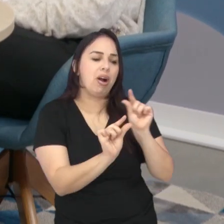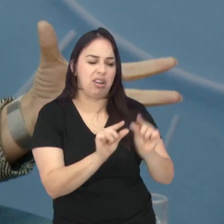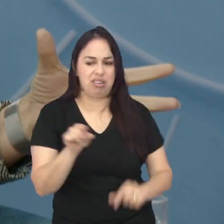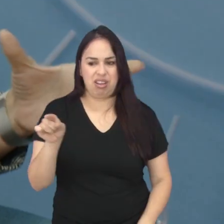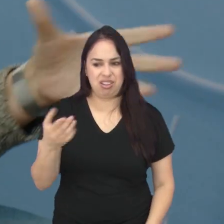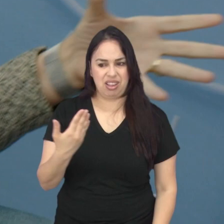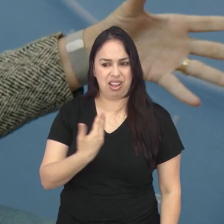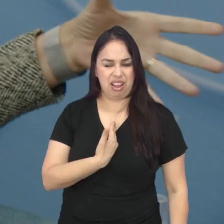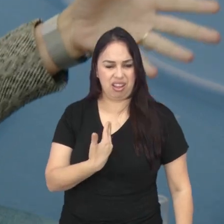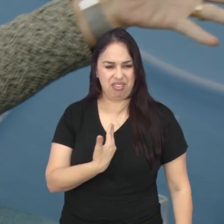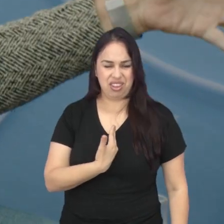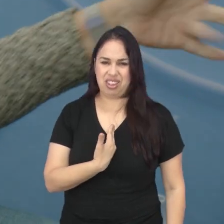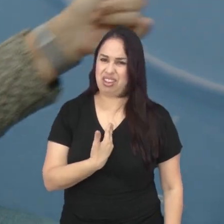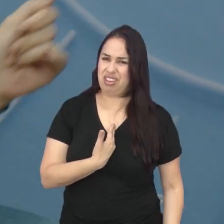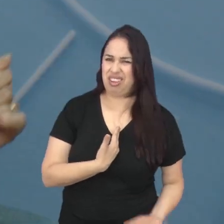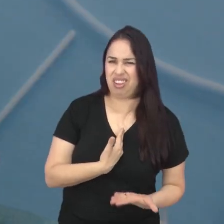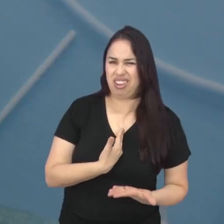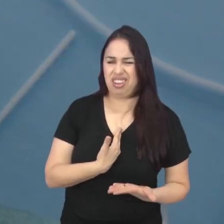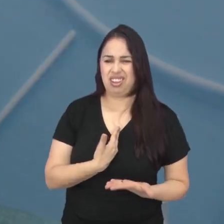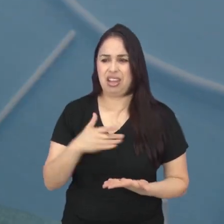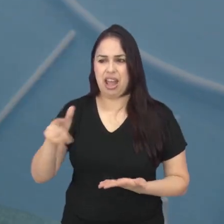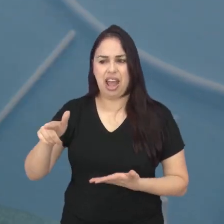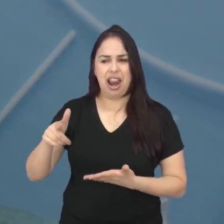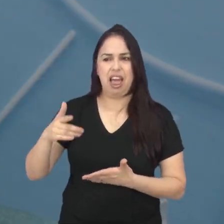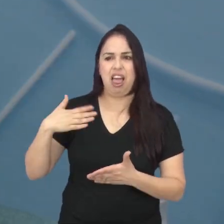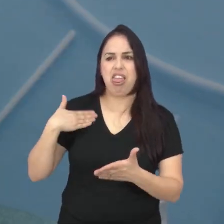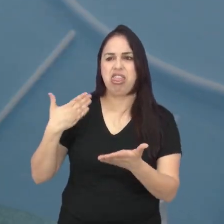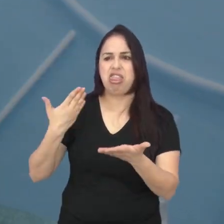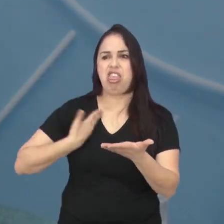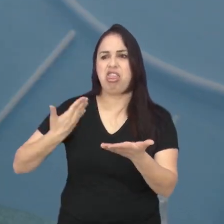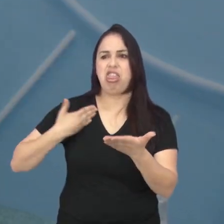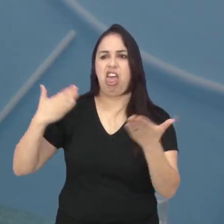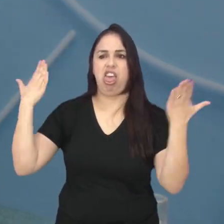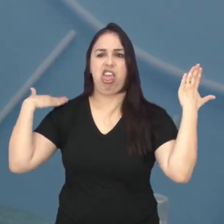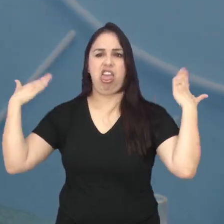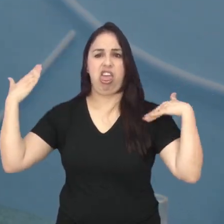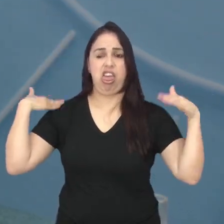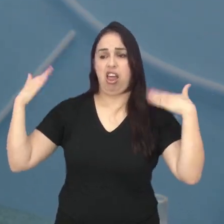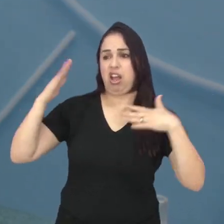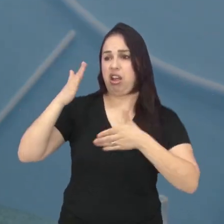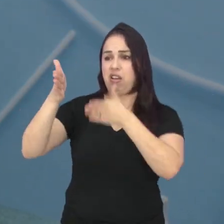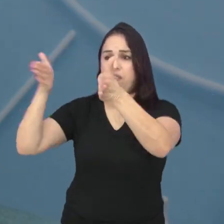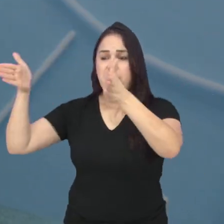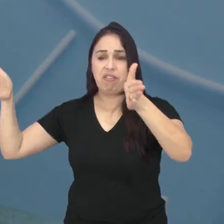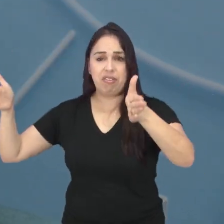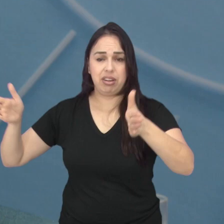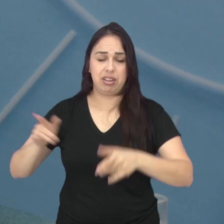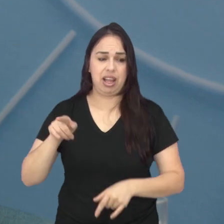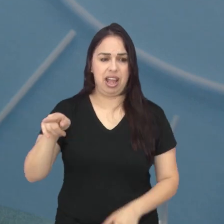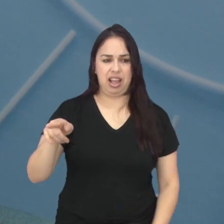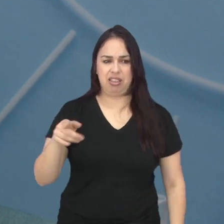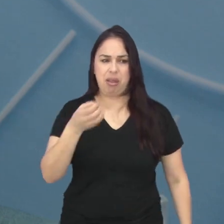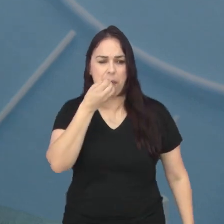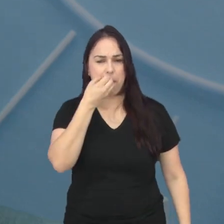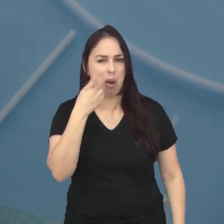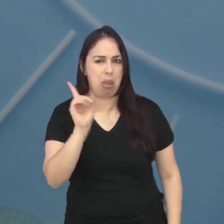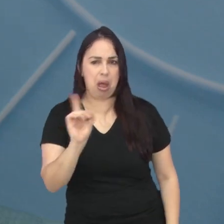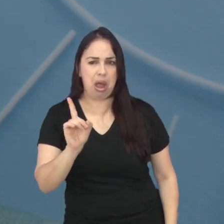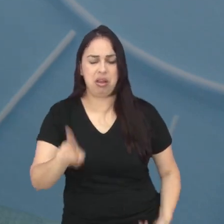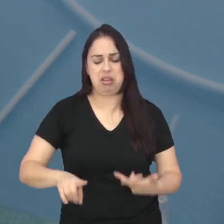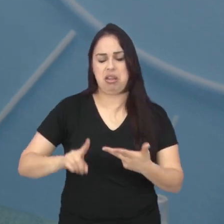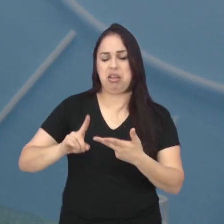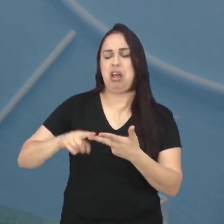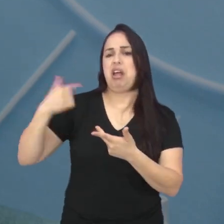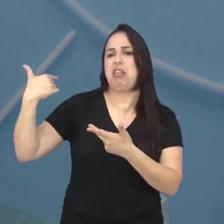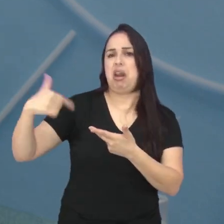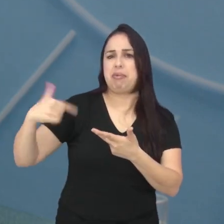sair com aquela amiga sua que sai com todo mundo, você vai sair com aquela sua amiga que não vale nada, que não para em nenhum